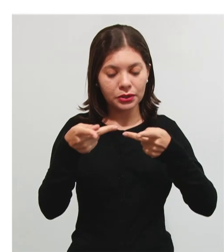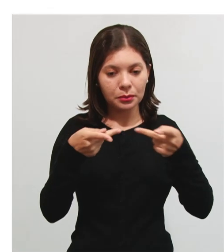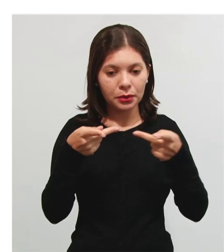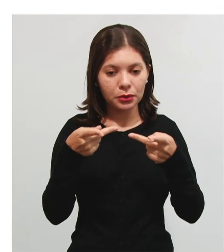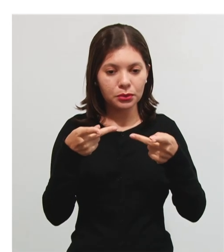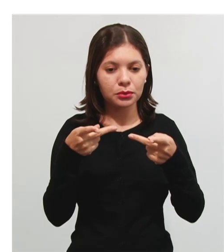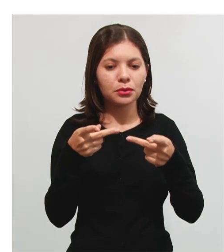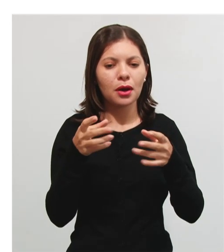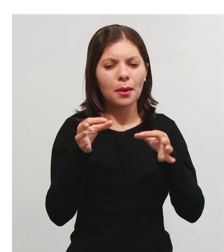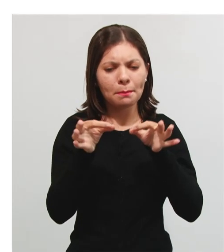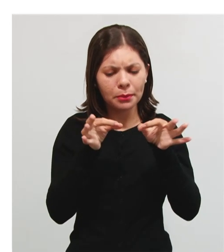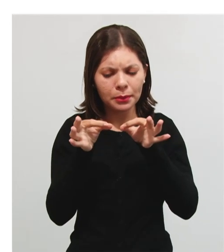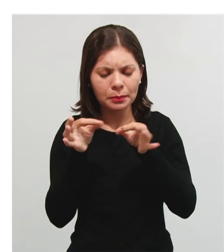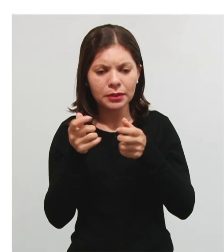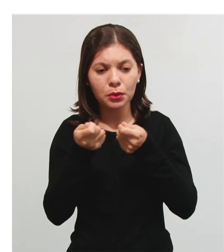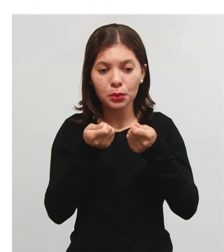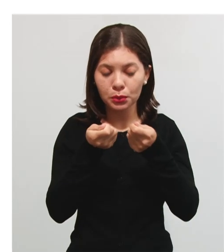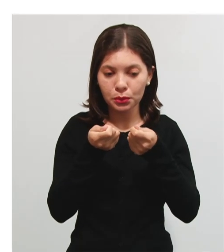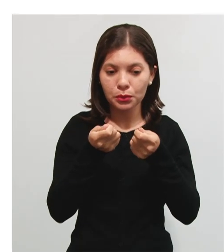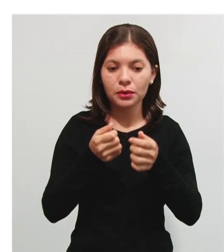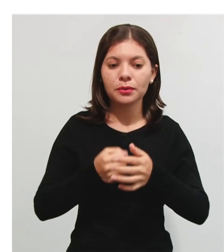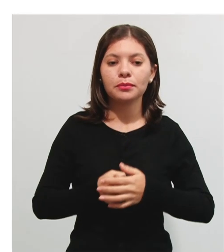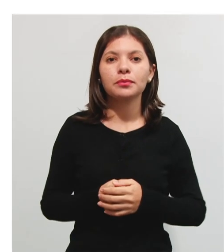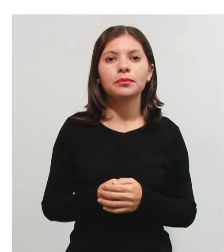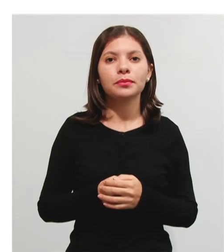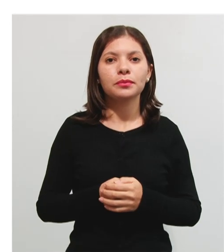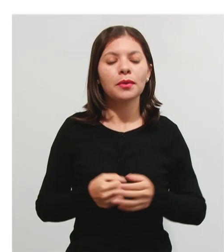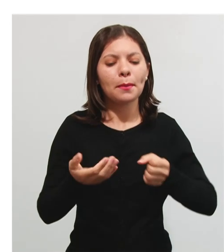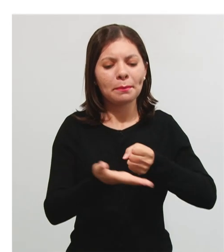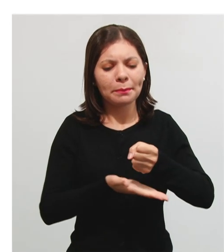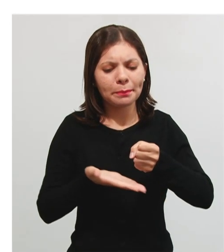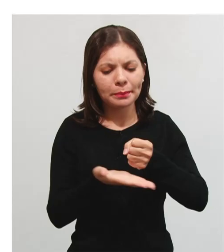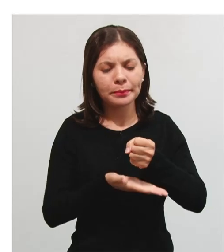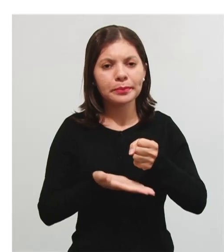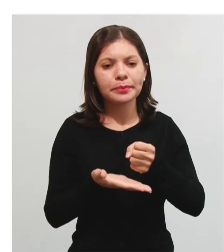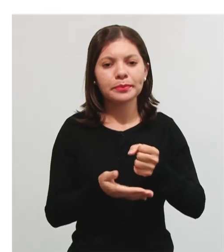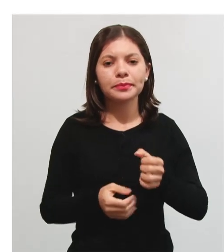planejamento, programação e controle da produção, algumas noções básicas.